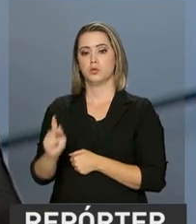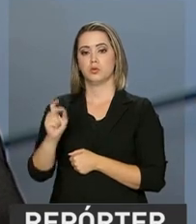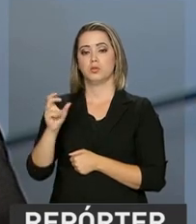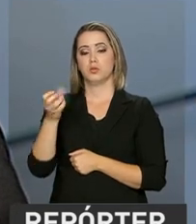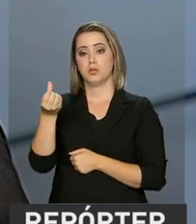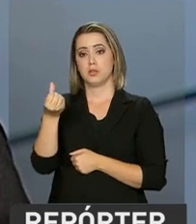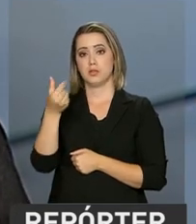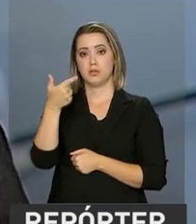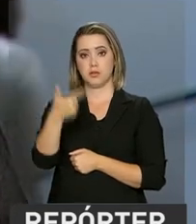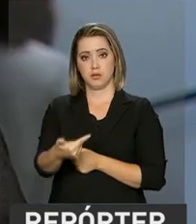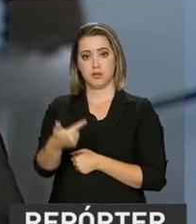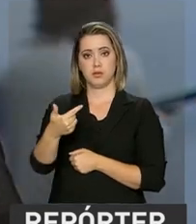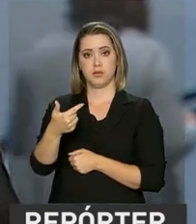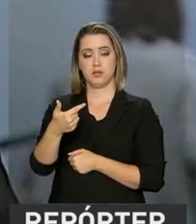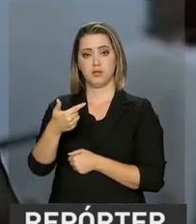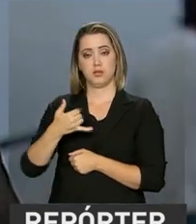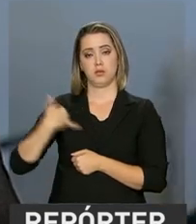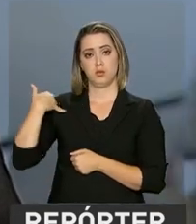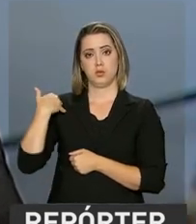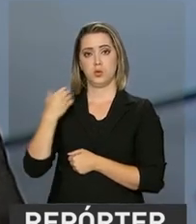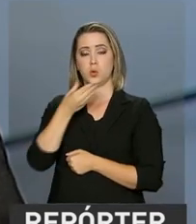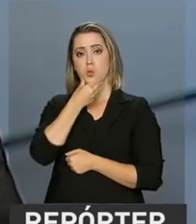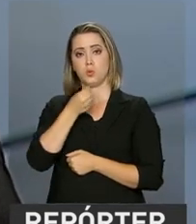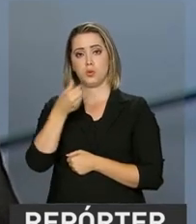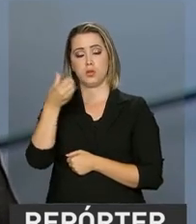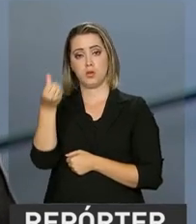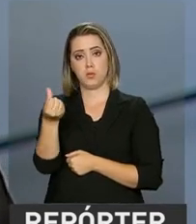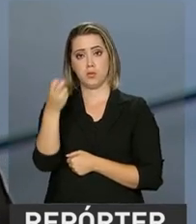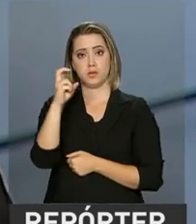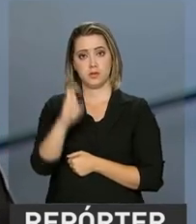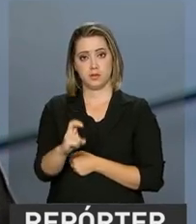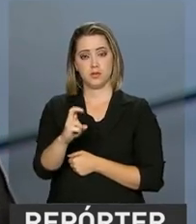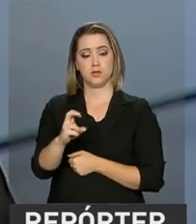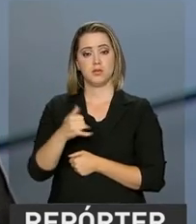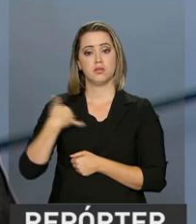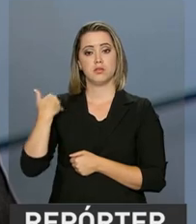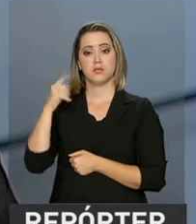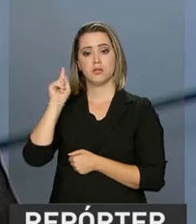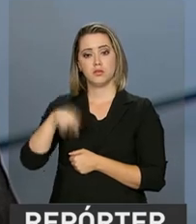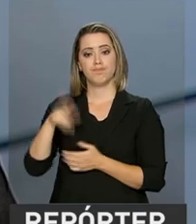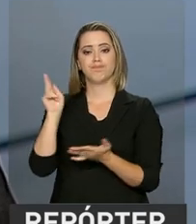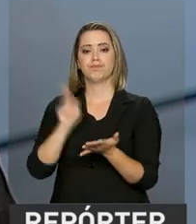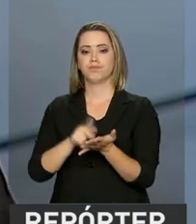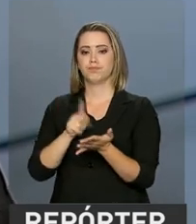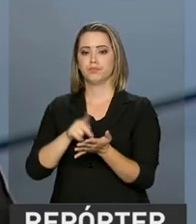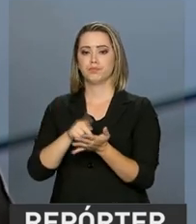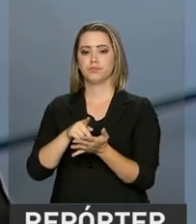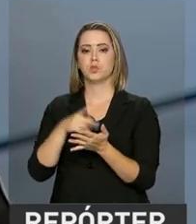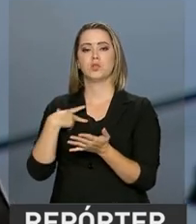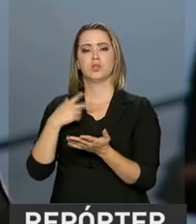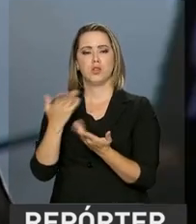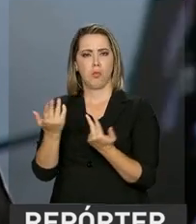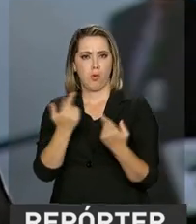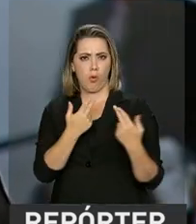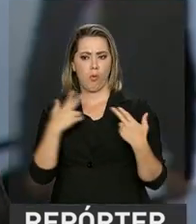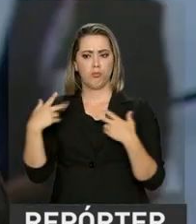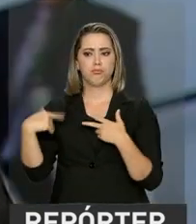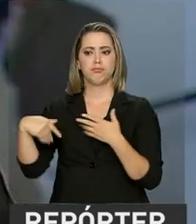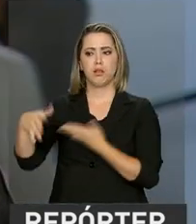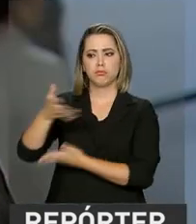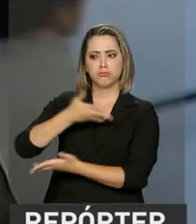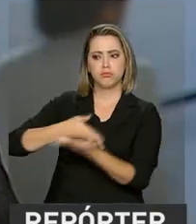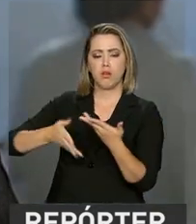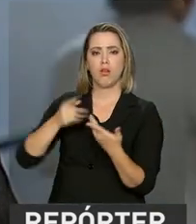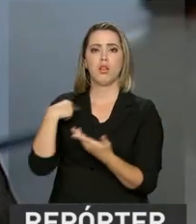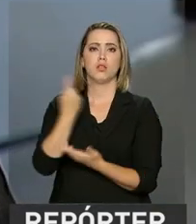aos 62 e os homens aos 65. É uma realidade também demográfica. A nossa